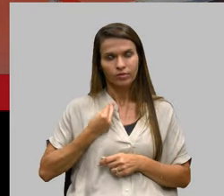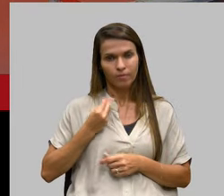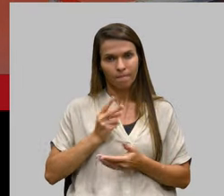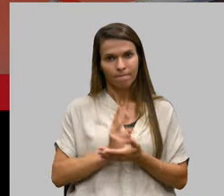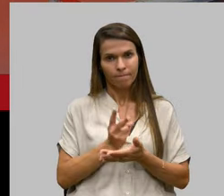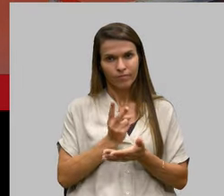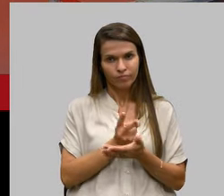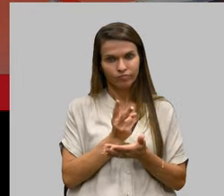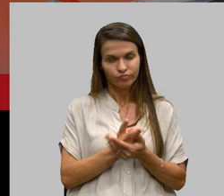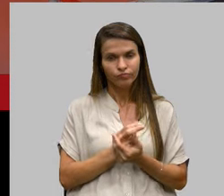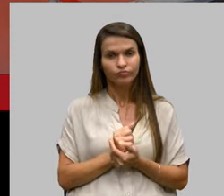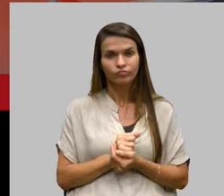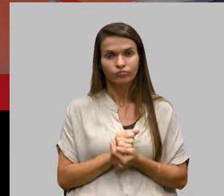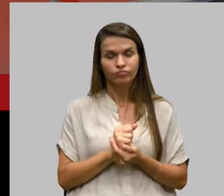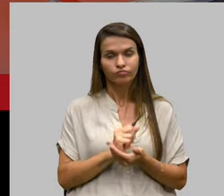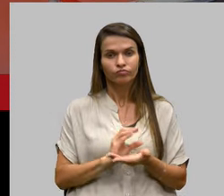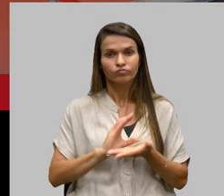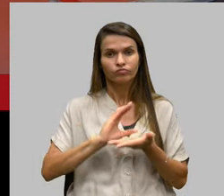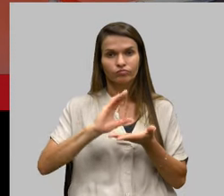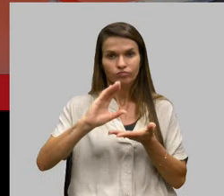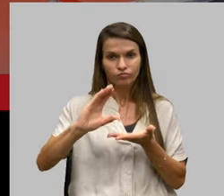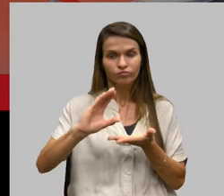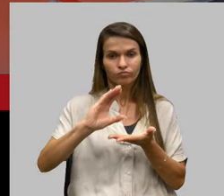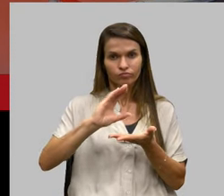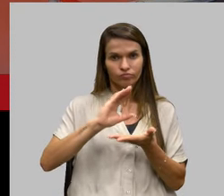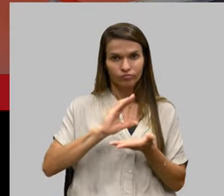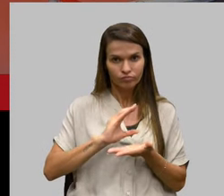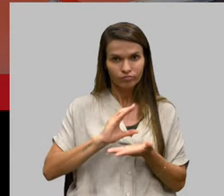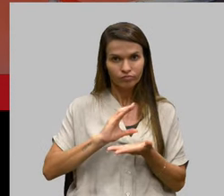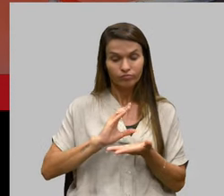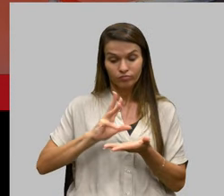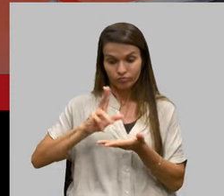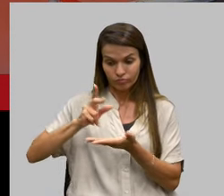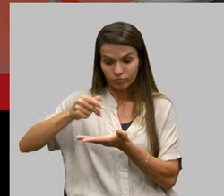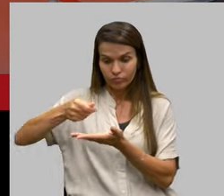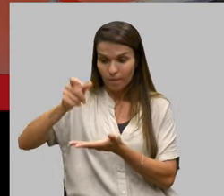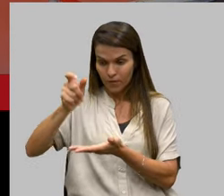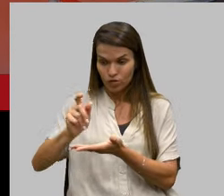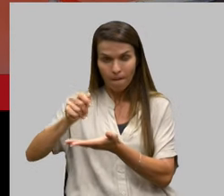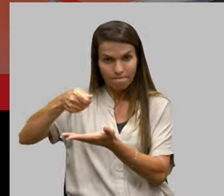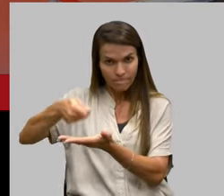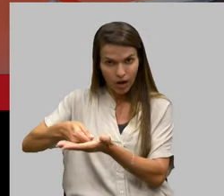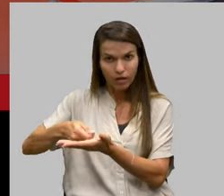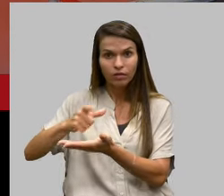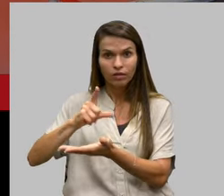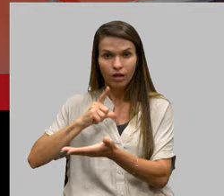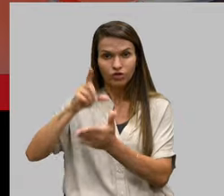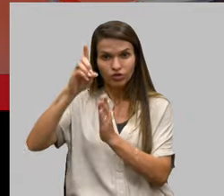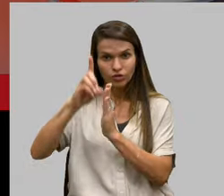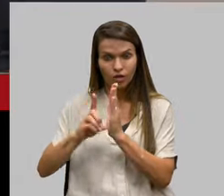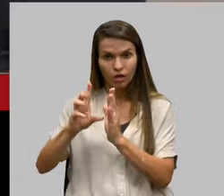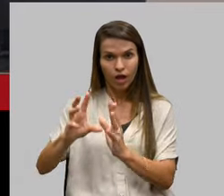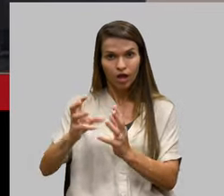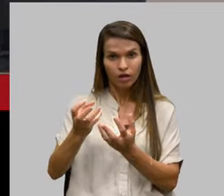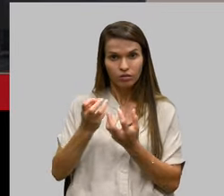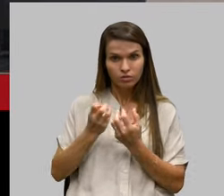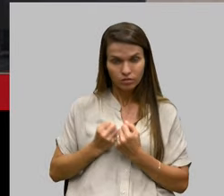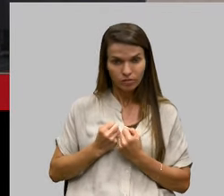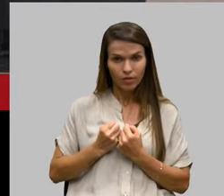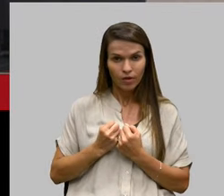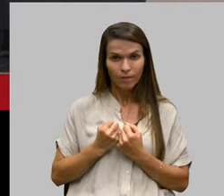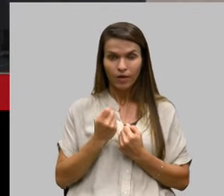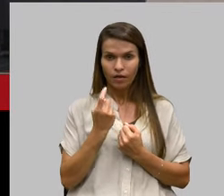ele é contributivo retributivo quer dizer quem paga tem direito a receber mas dentro de uma única